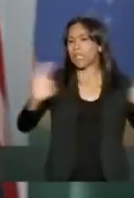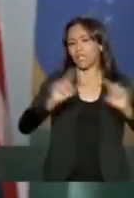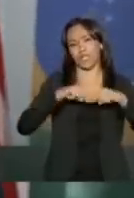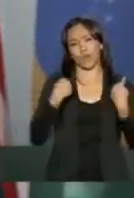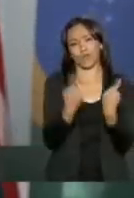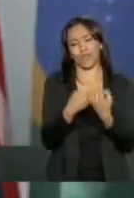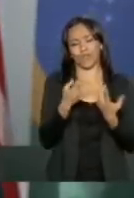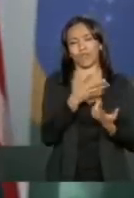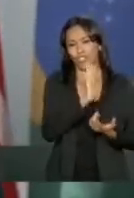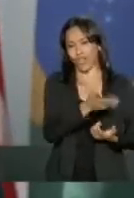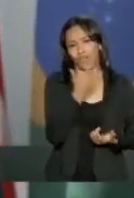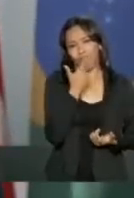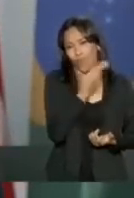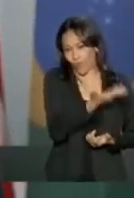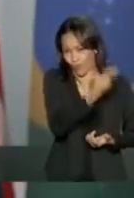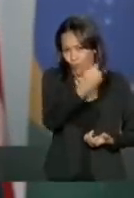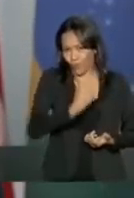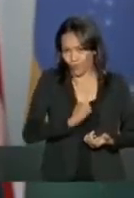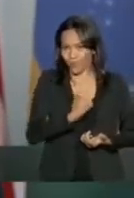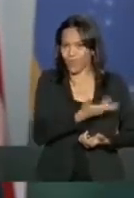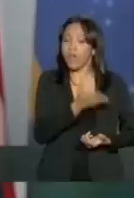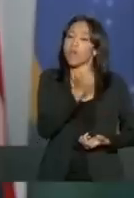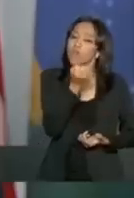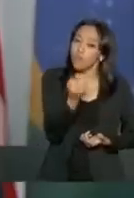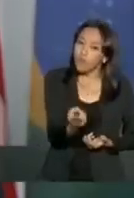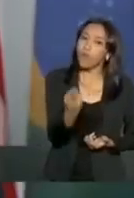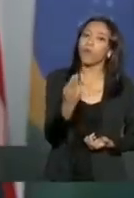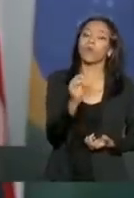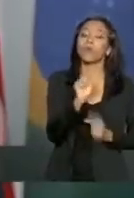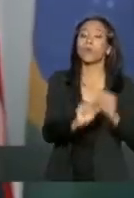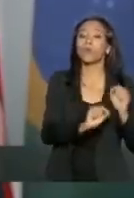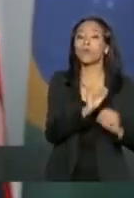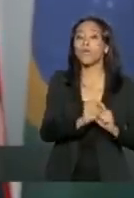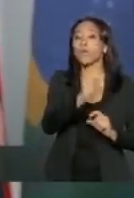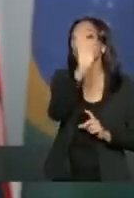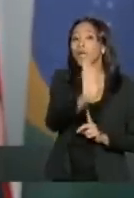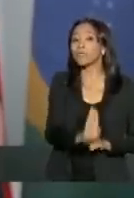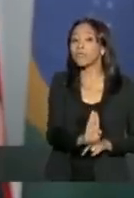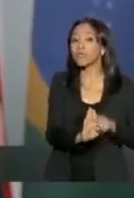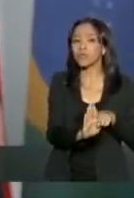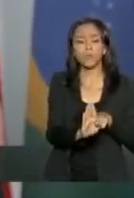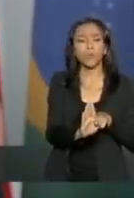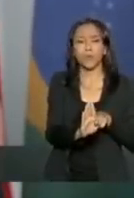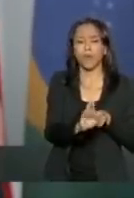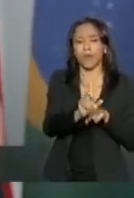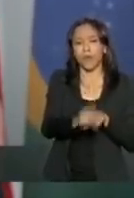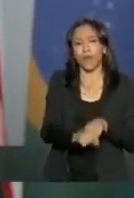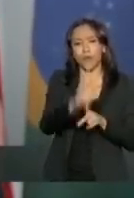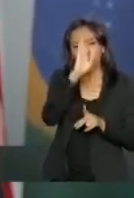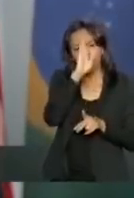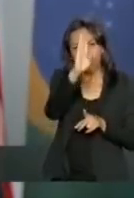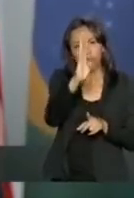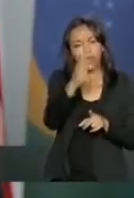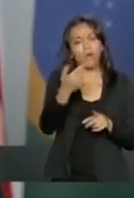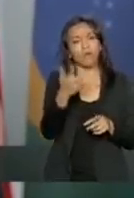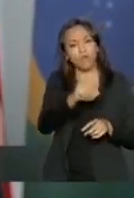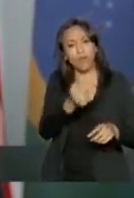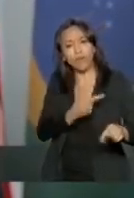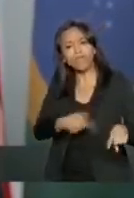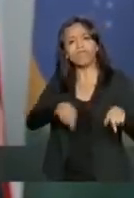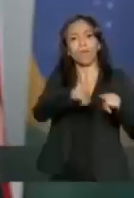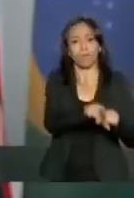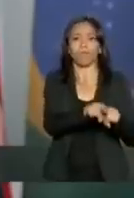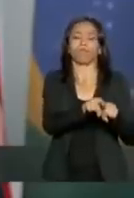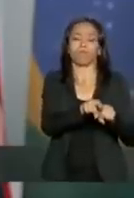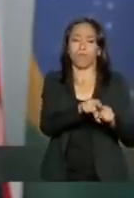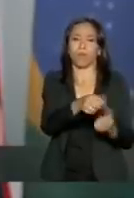presidente Bolsonaro, vou designar o Brasil como o principal aliado